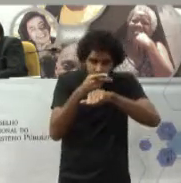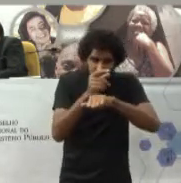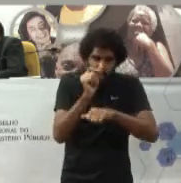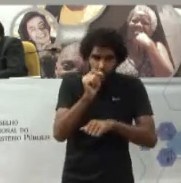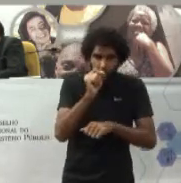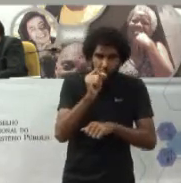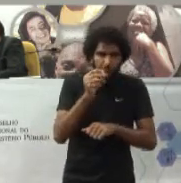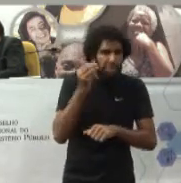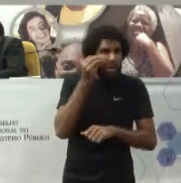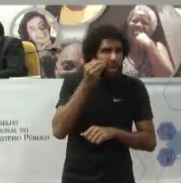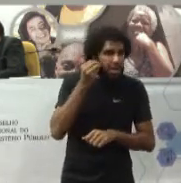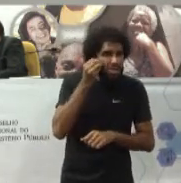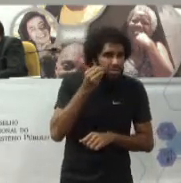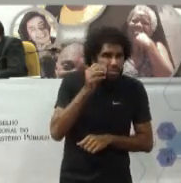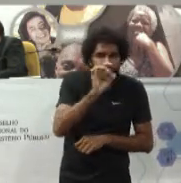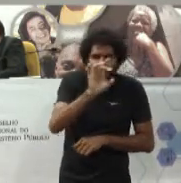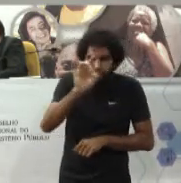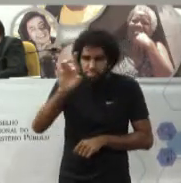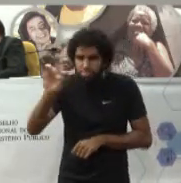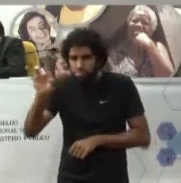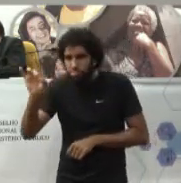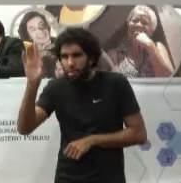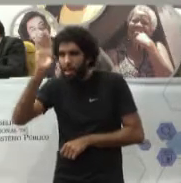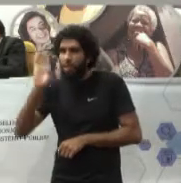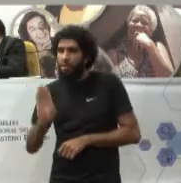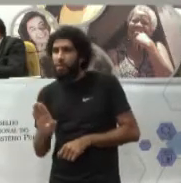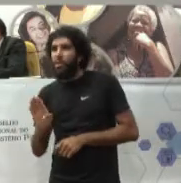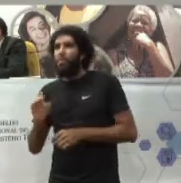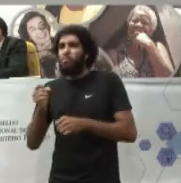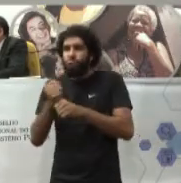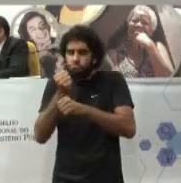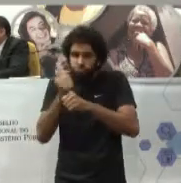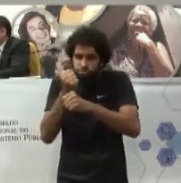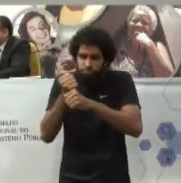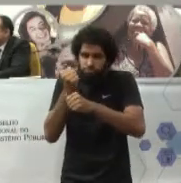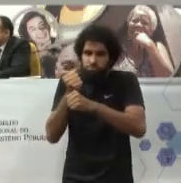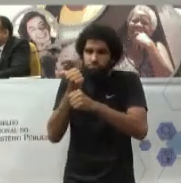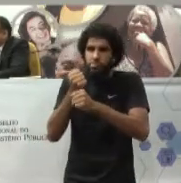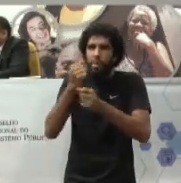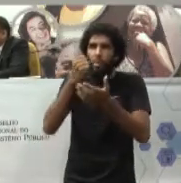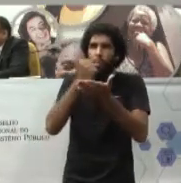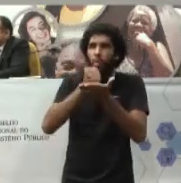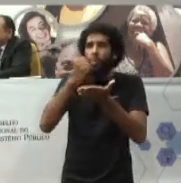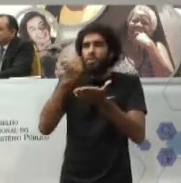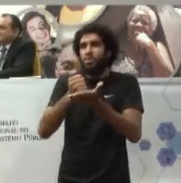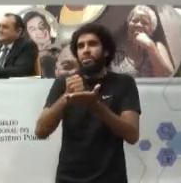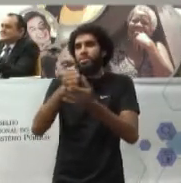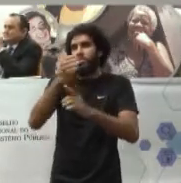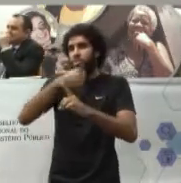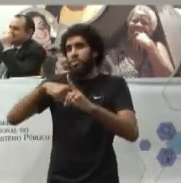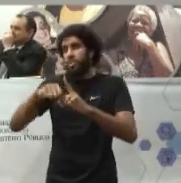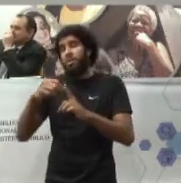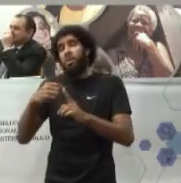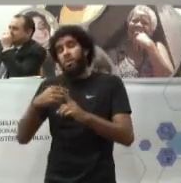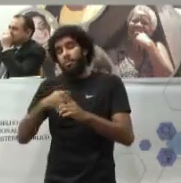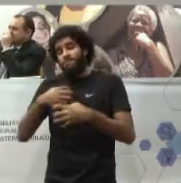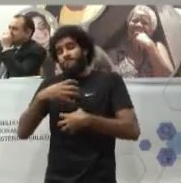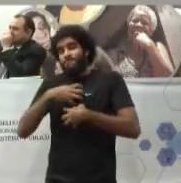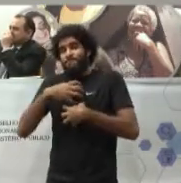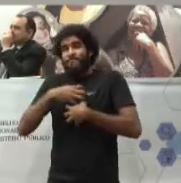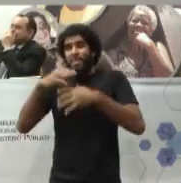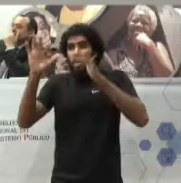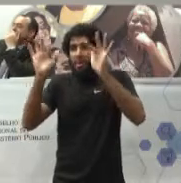experiência que o povo brasileiro construiu para produzir esta contratação social que fico muito feliz em ver no